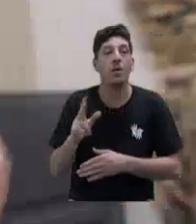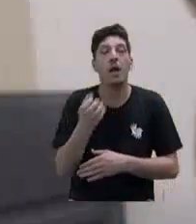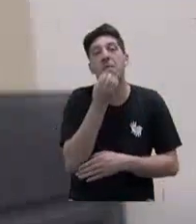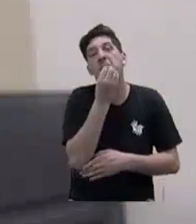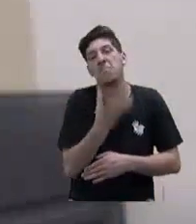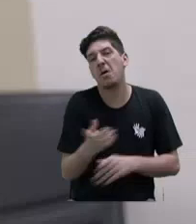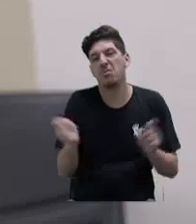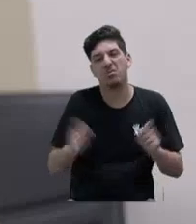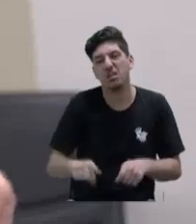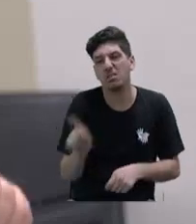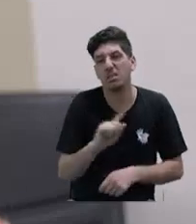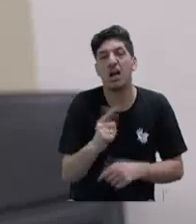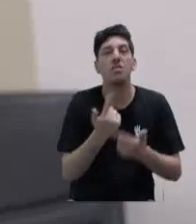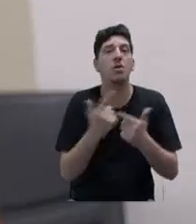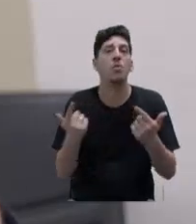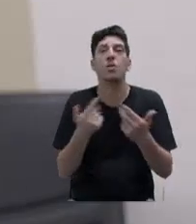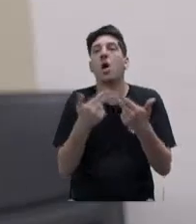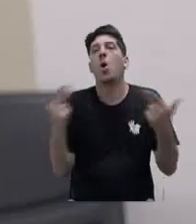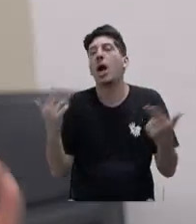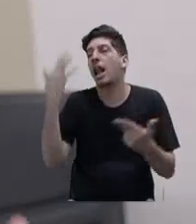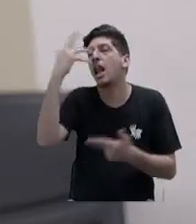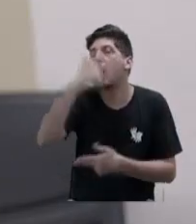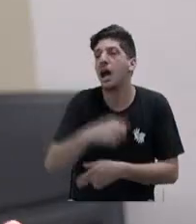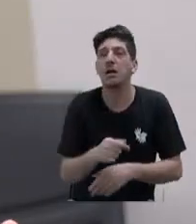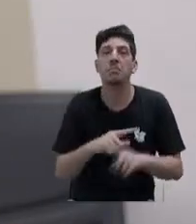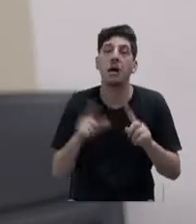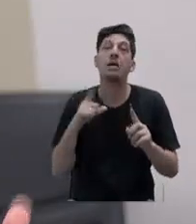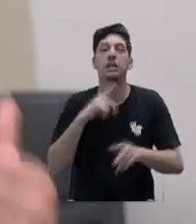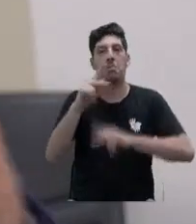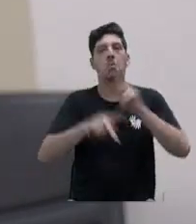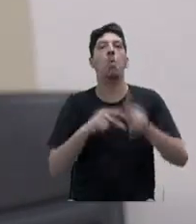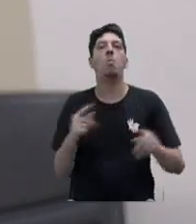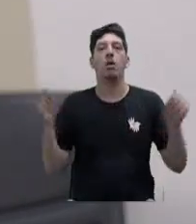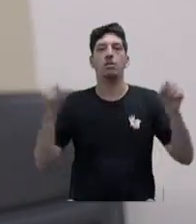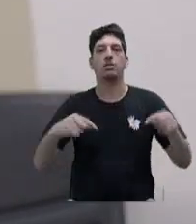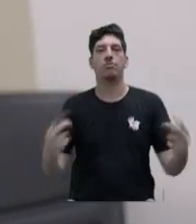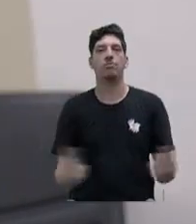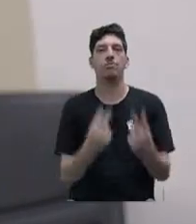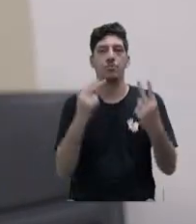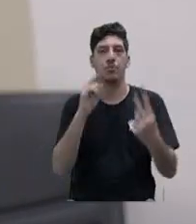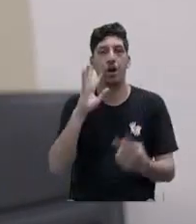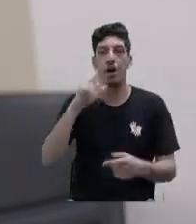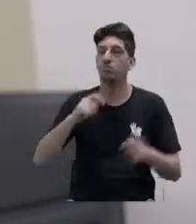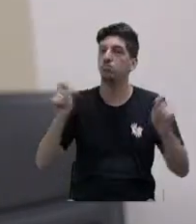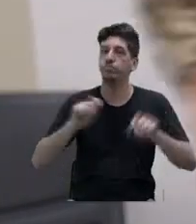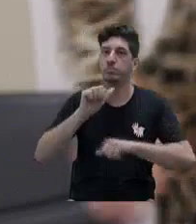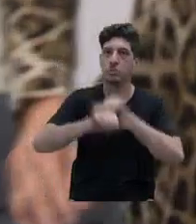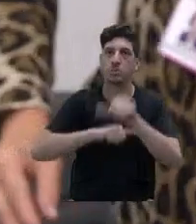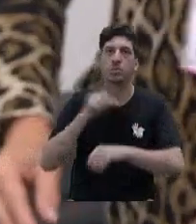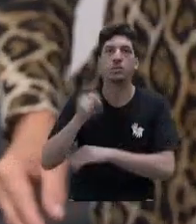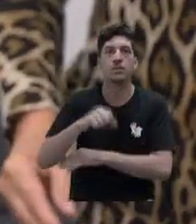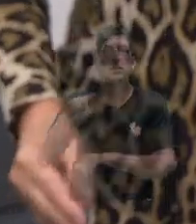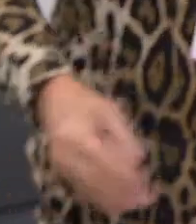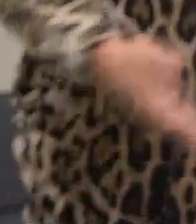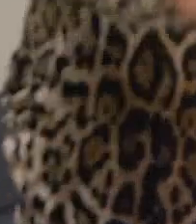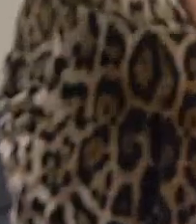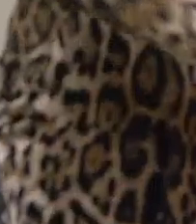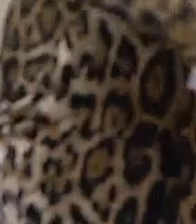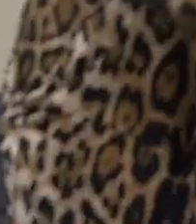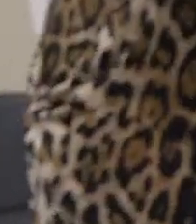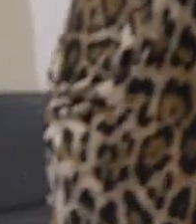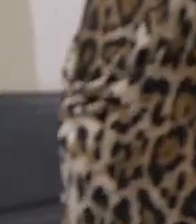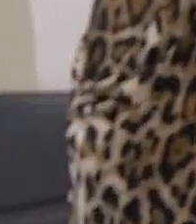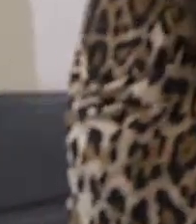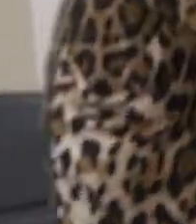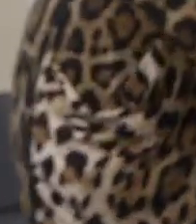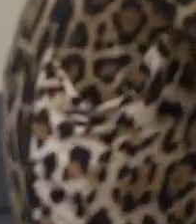nós não temos resorts tão maravilhosos, mas nós temos gente. Então, eu acho que isso tem que mudar no Brasil para que a gente possa